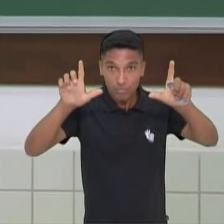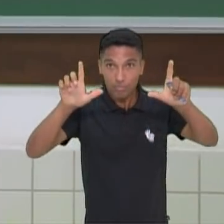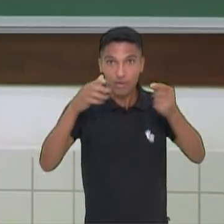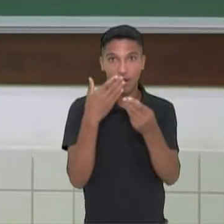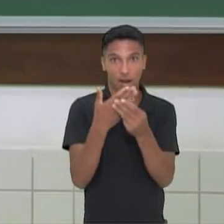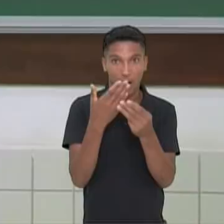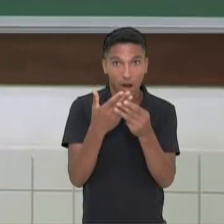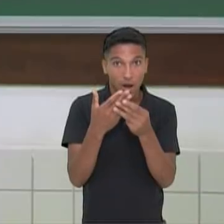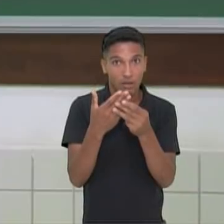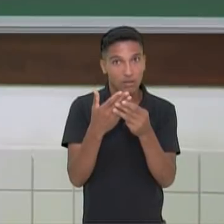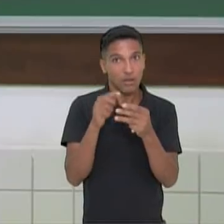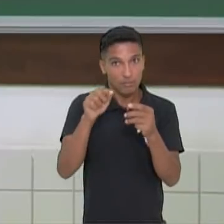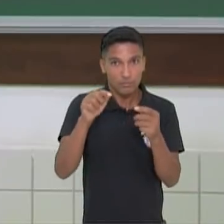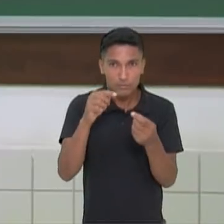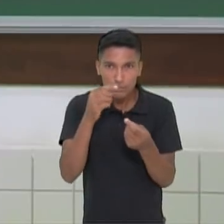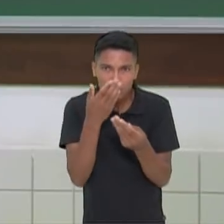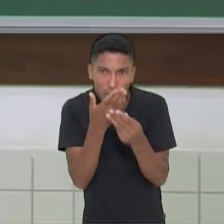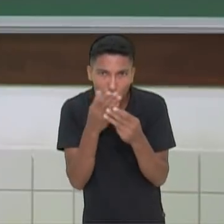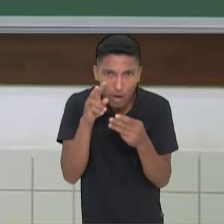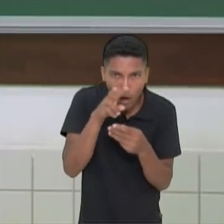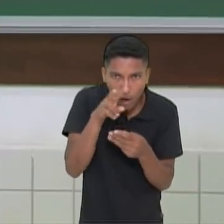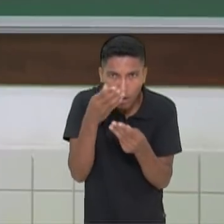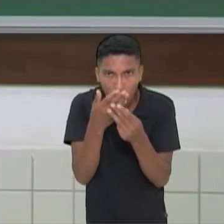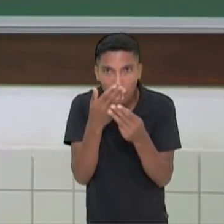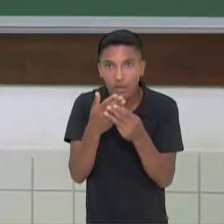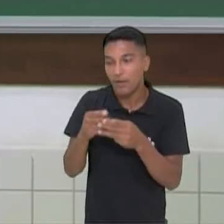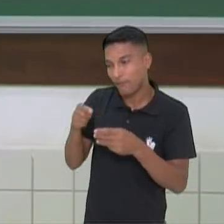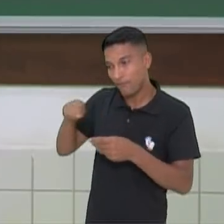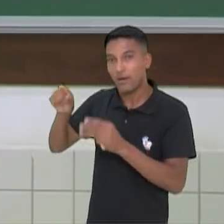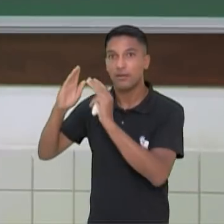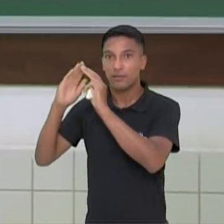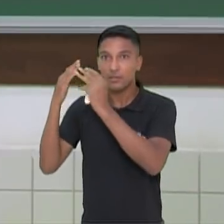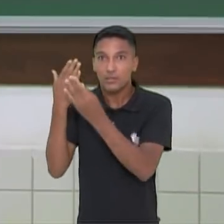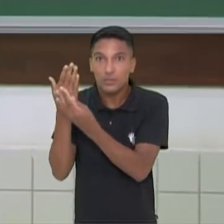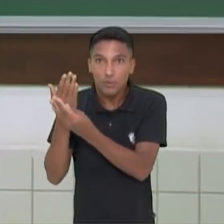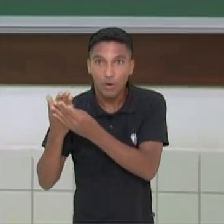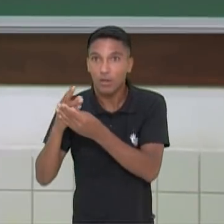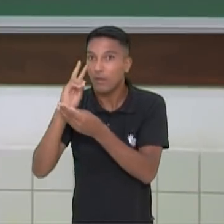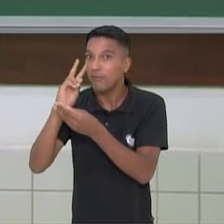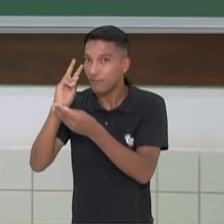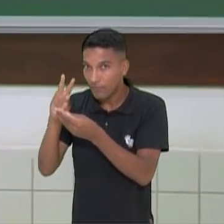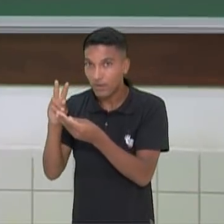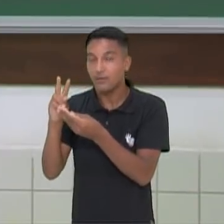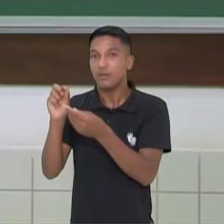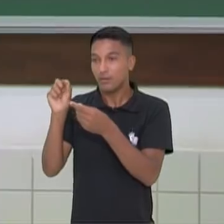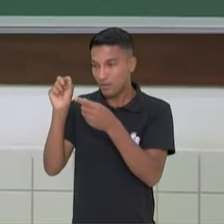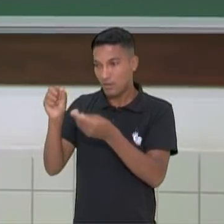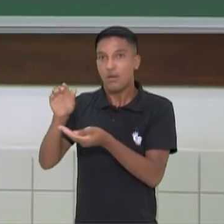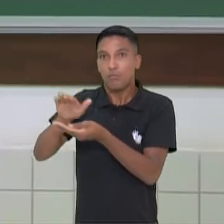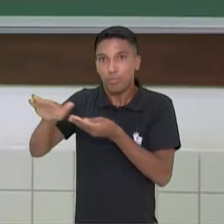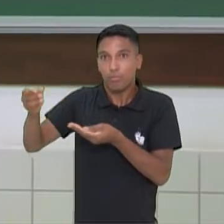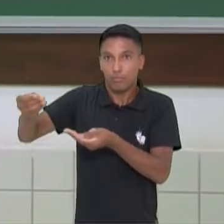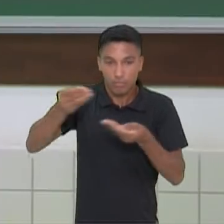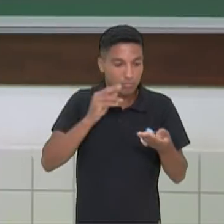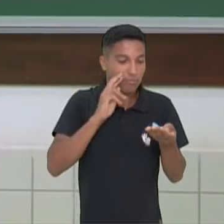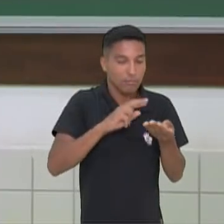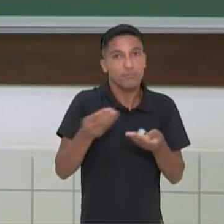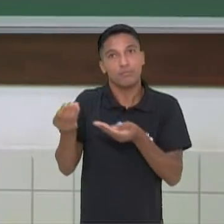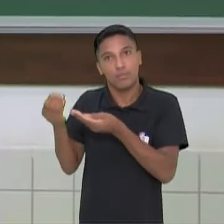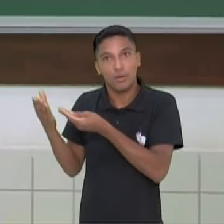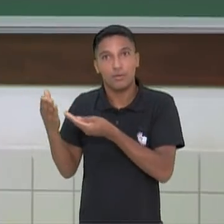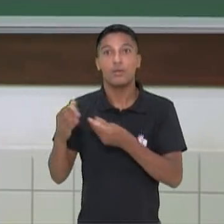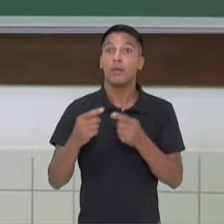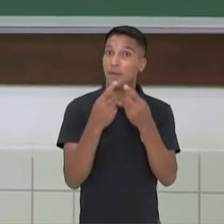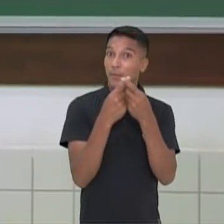verifique o procedimento das atividades impressas. Mas se você tem acesso à internet, está usando o Google Classroom,